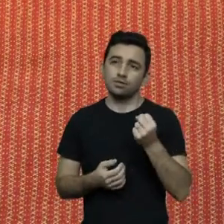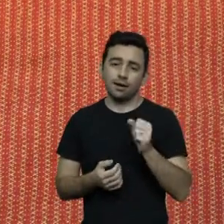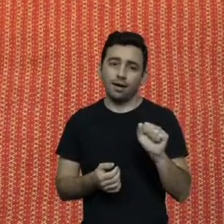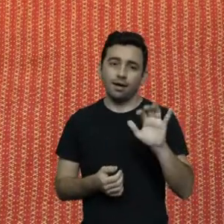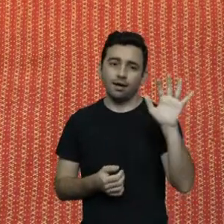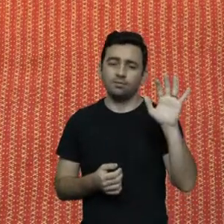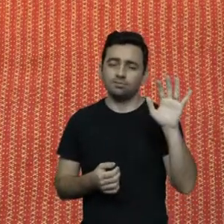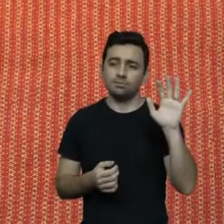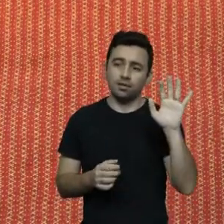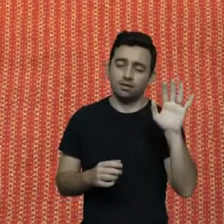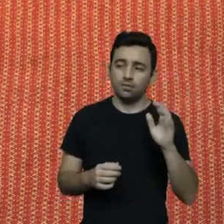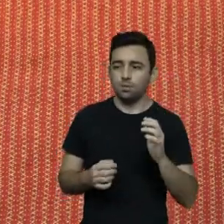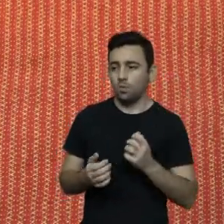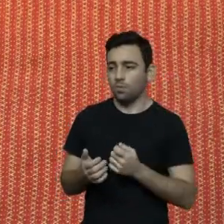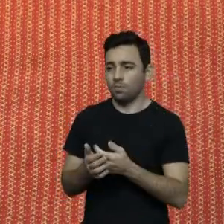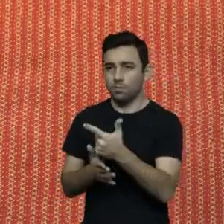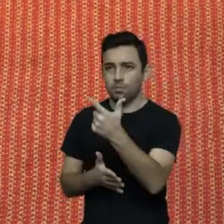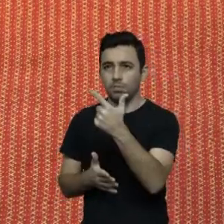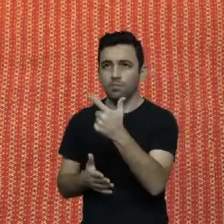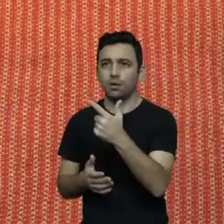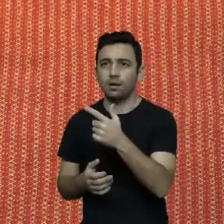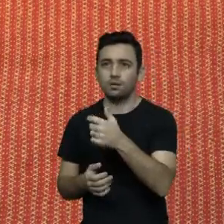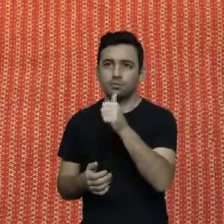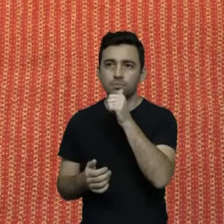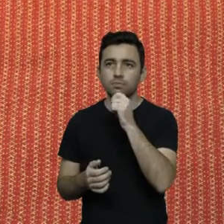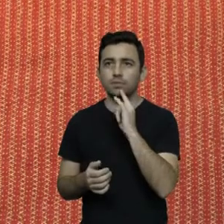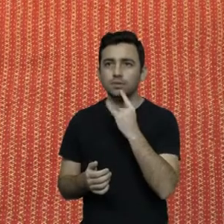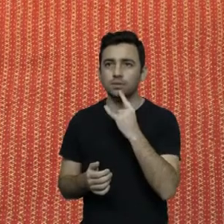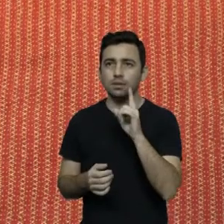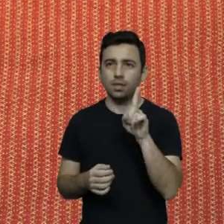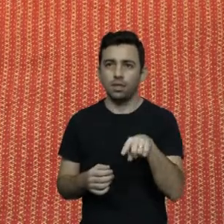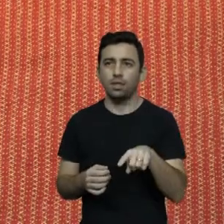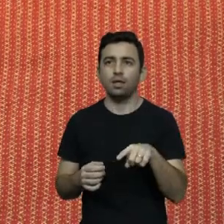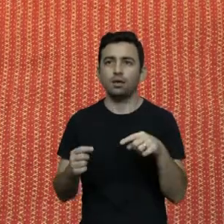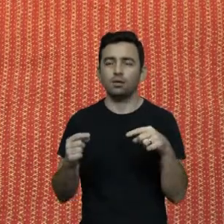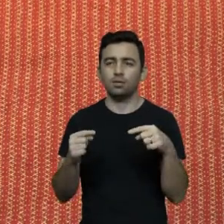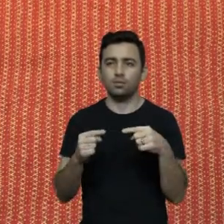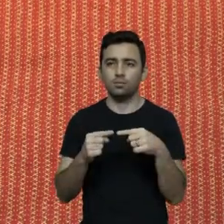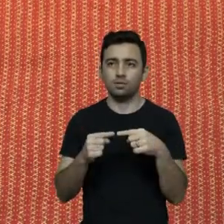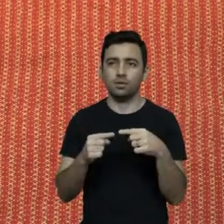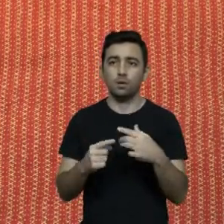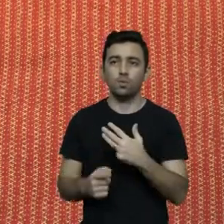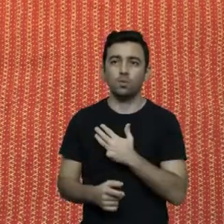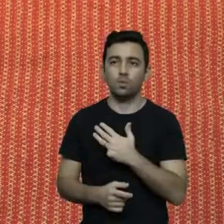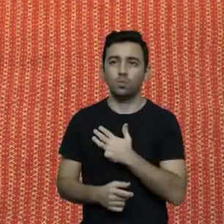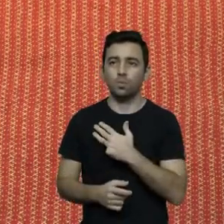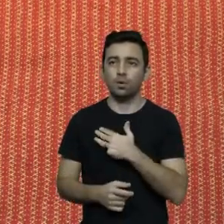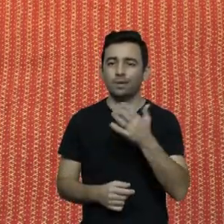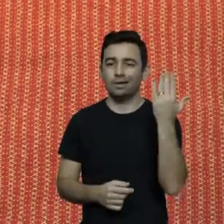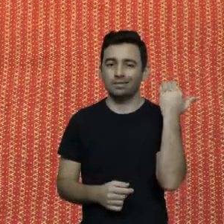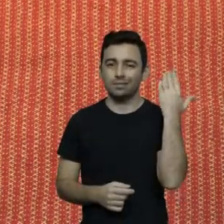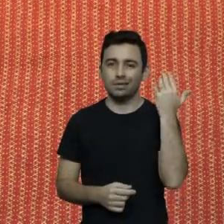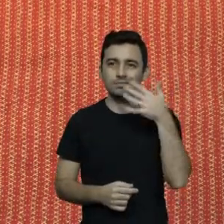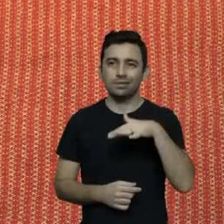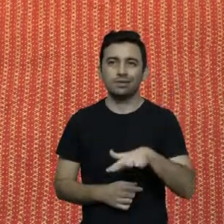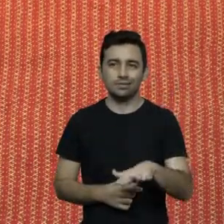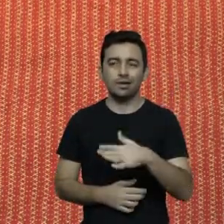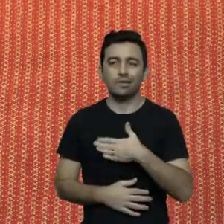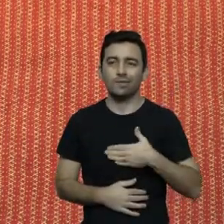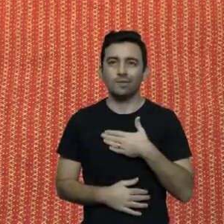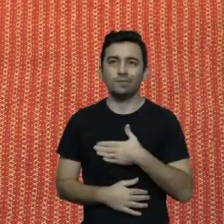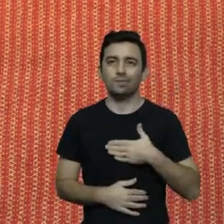comprar um whisky Não é para o meu filho acho que só quem vai gostar disso seria se fosse o Lulinha né quando era criança gostar bastante